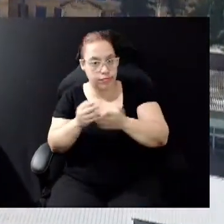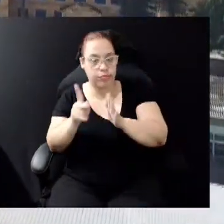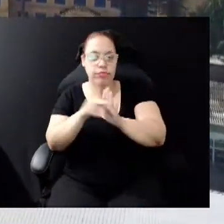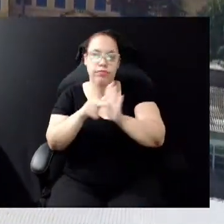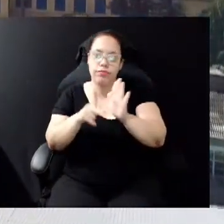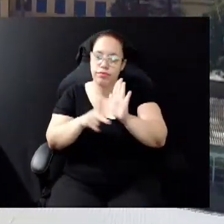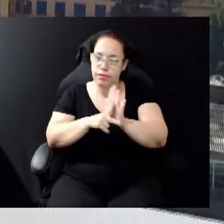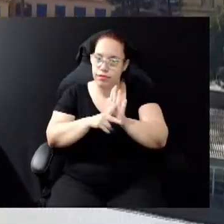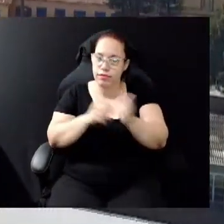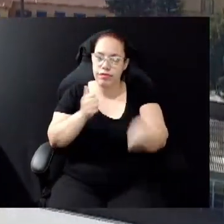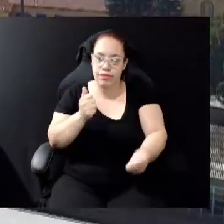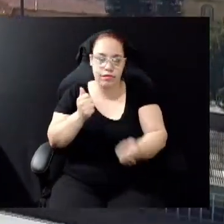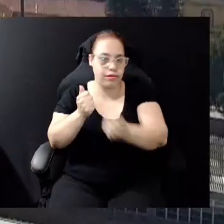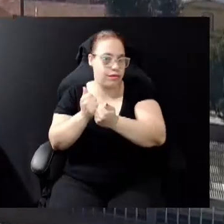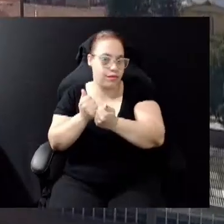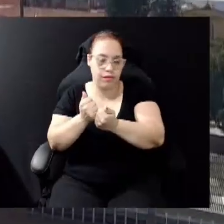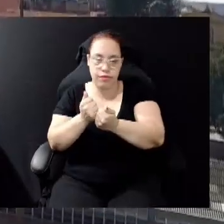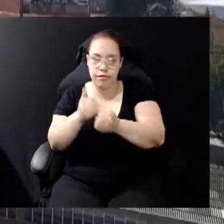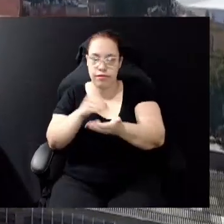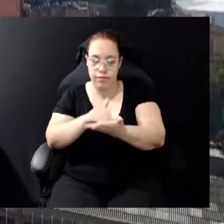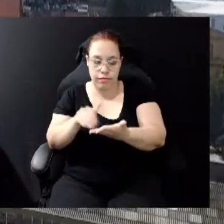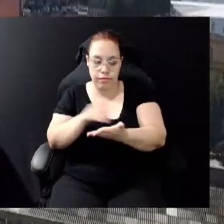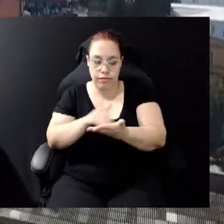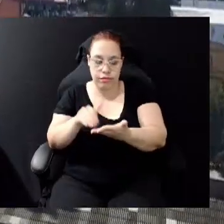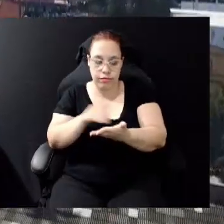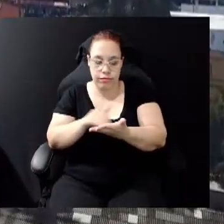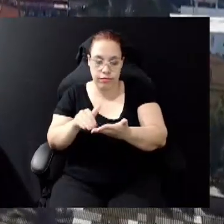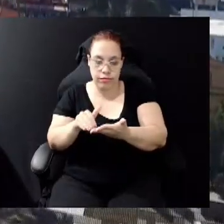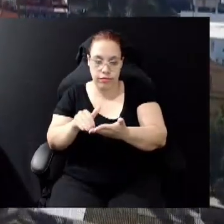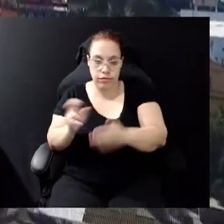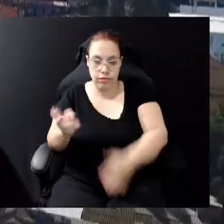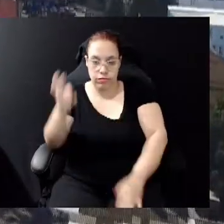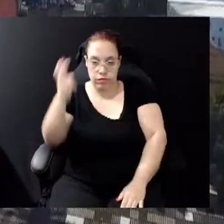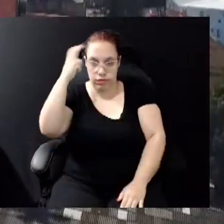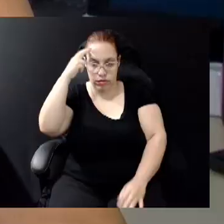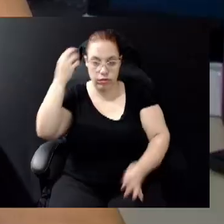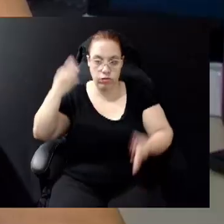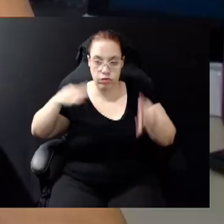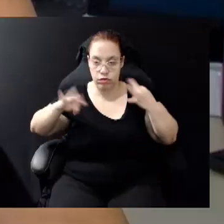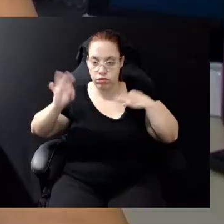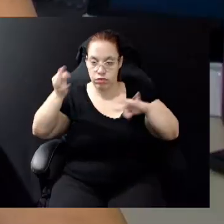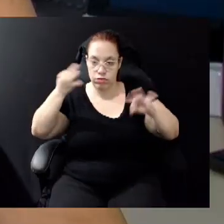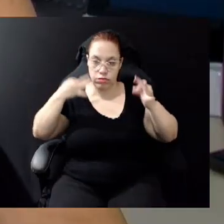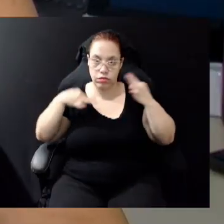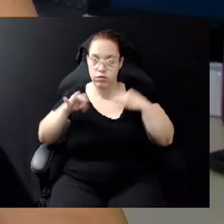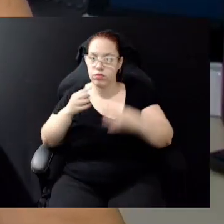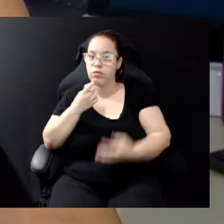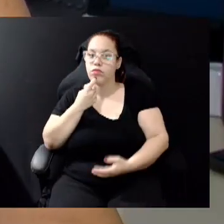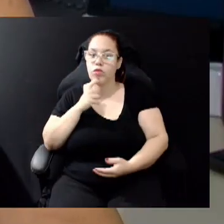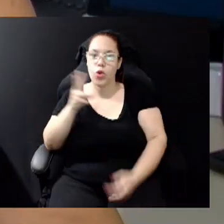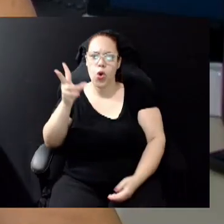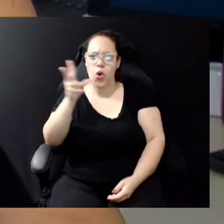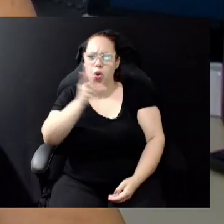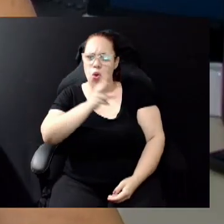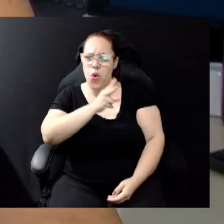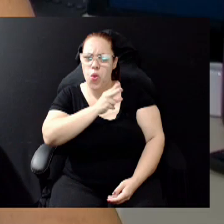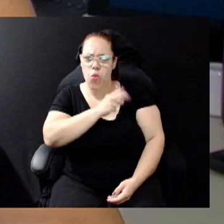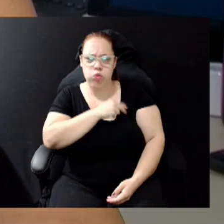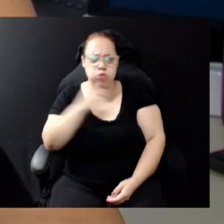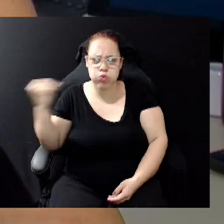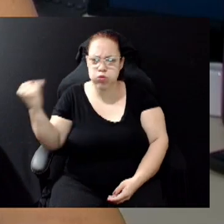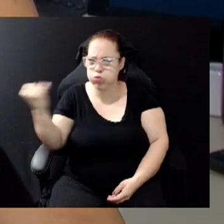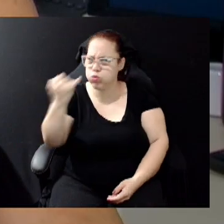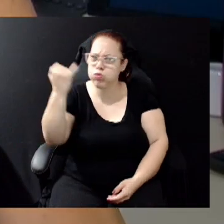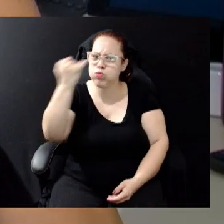apoio total da Secretaria Municipal de Cultura e Turismo de Campinas. Nossa, foi muito importante. E eu acho que